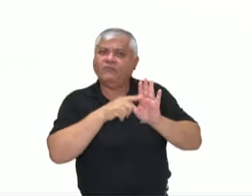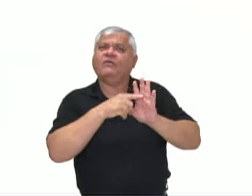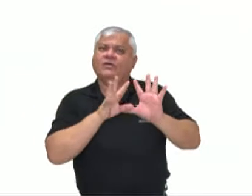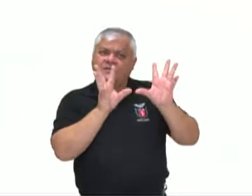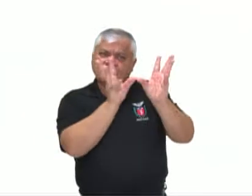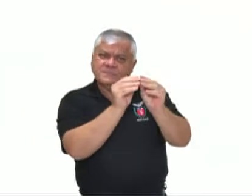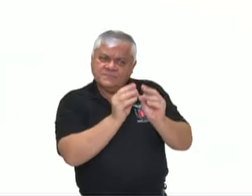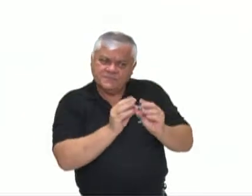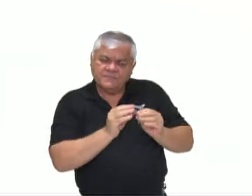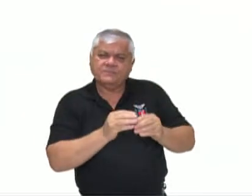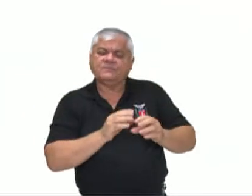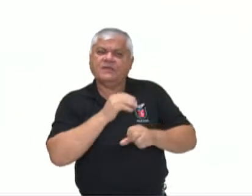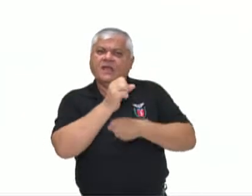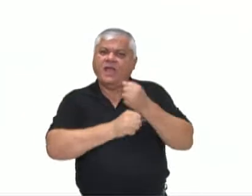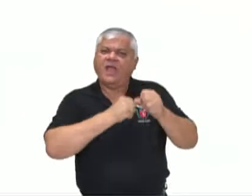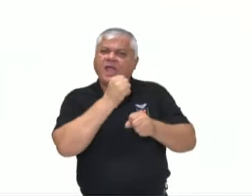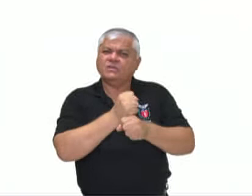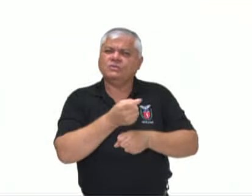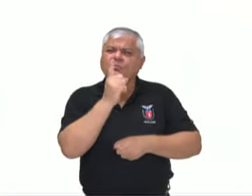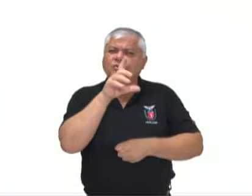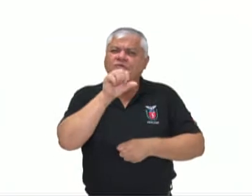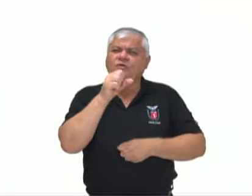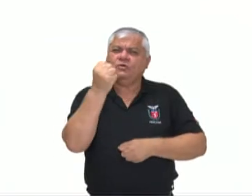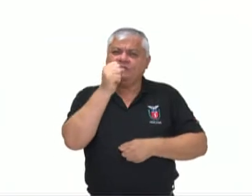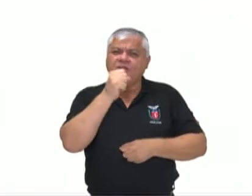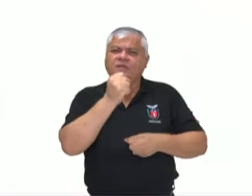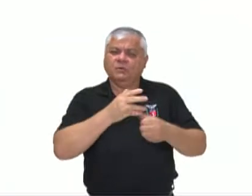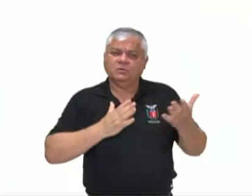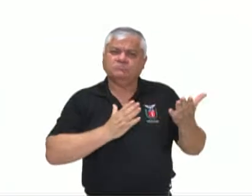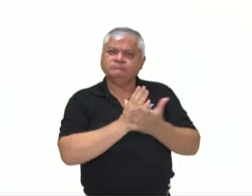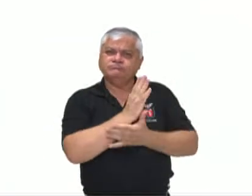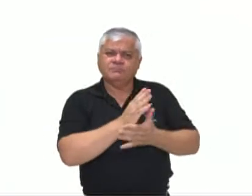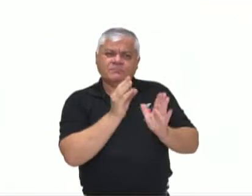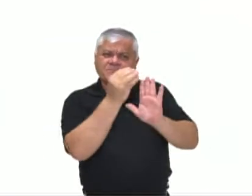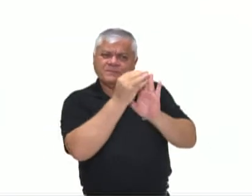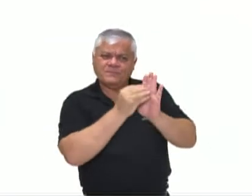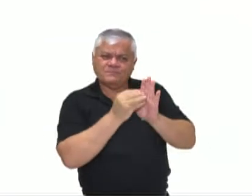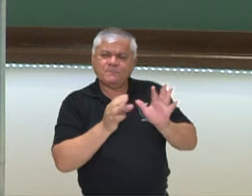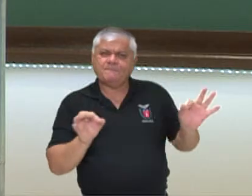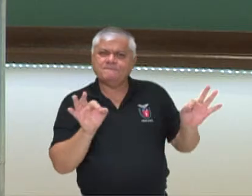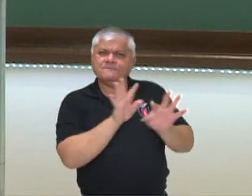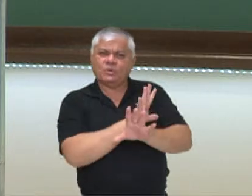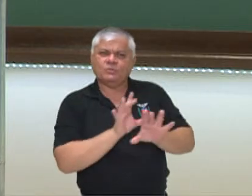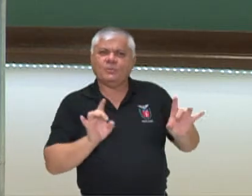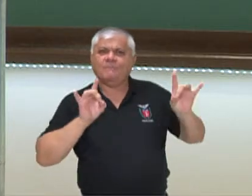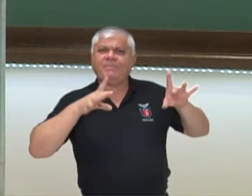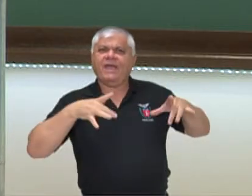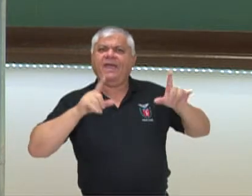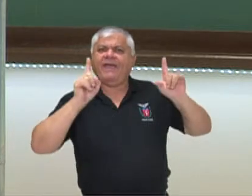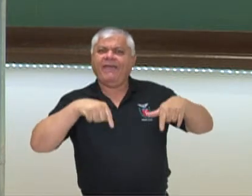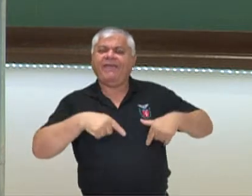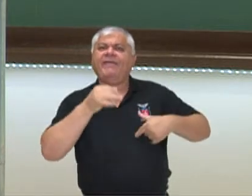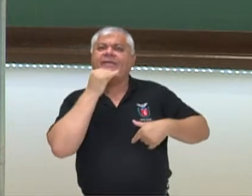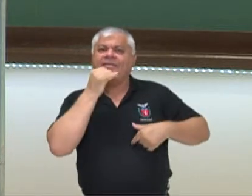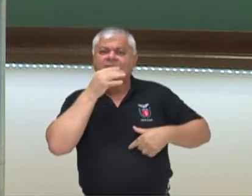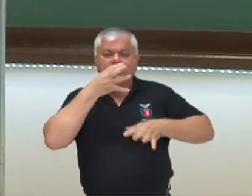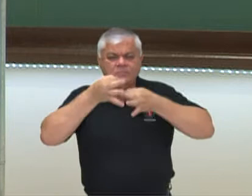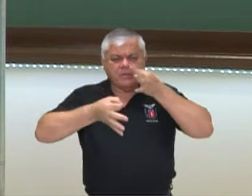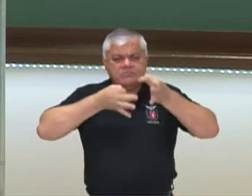em 1988, destaco ali a palavra promulgada, porque ela foi resultado de uma